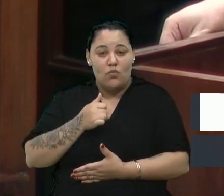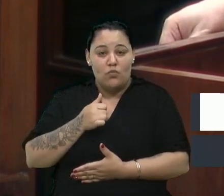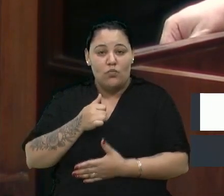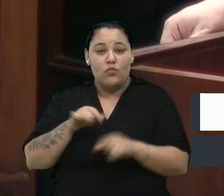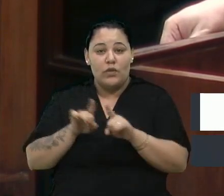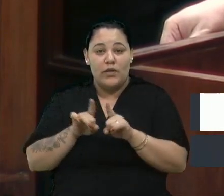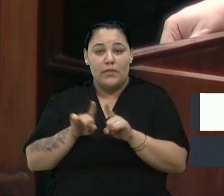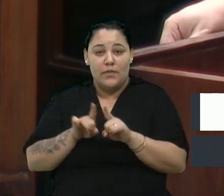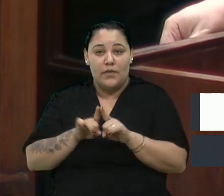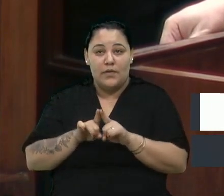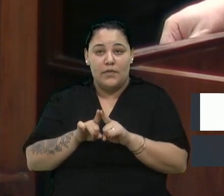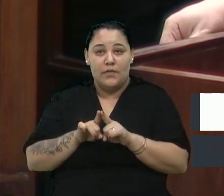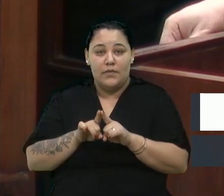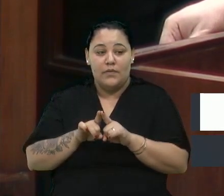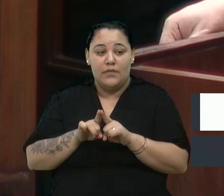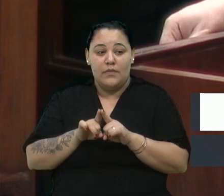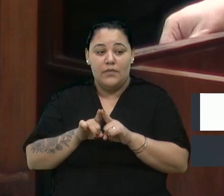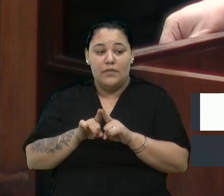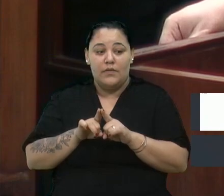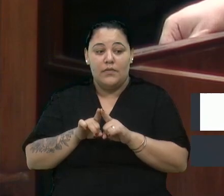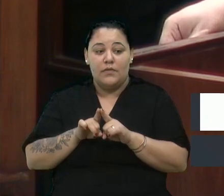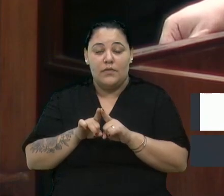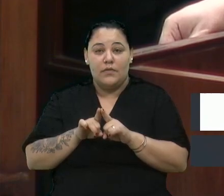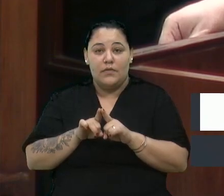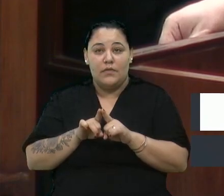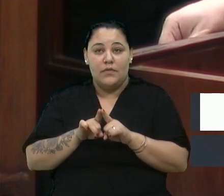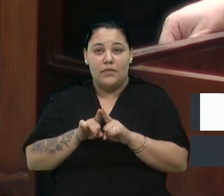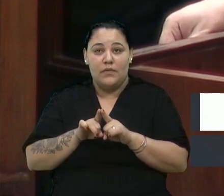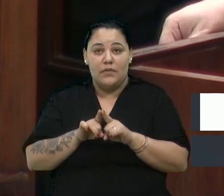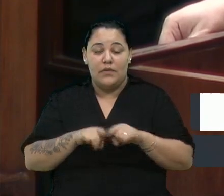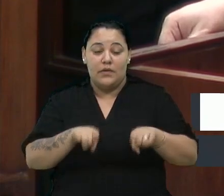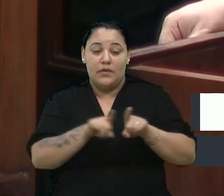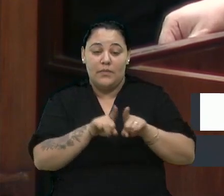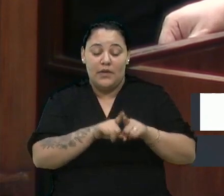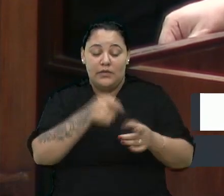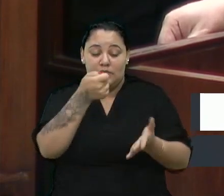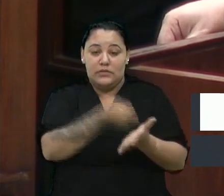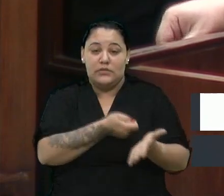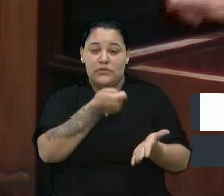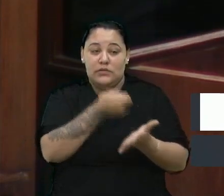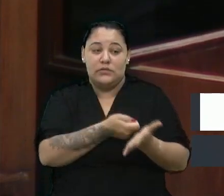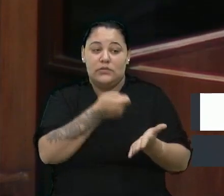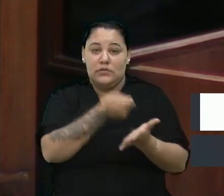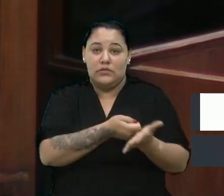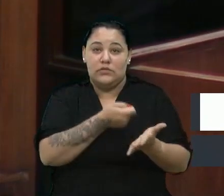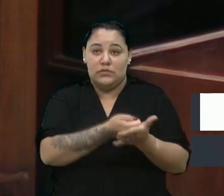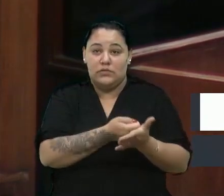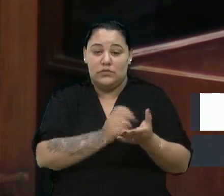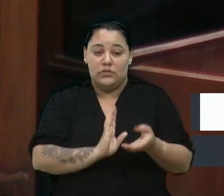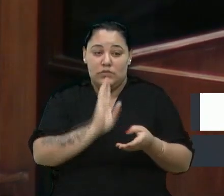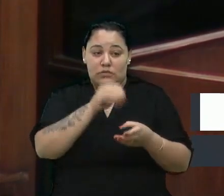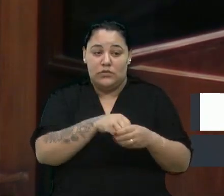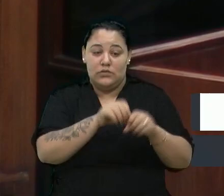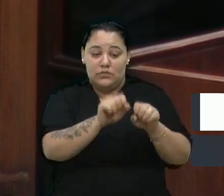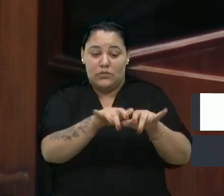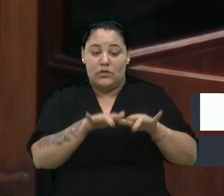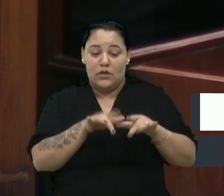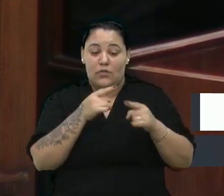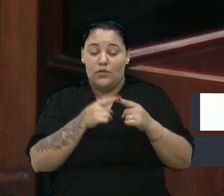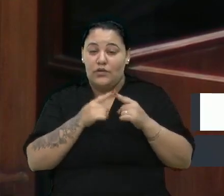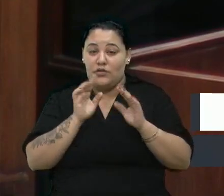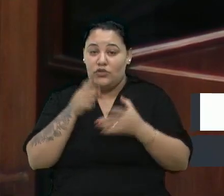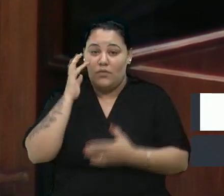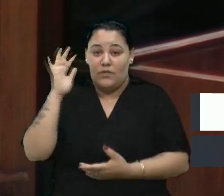ficou até 00:10 e insistentemente dentro do plenário, porque a gente já imaginava